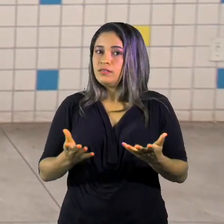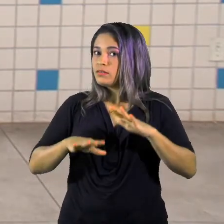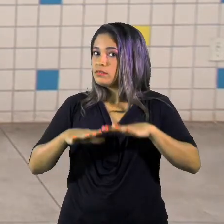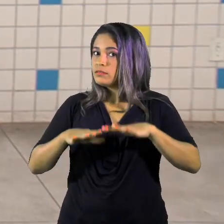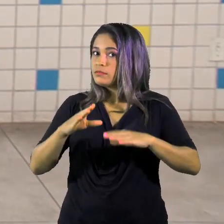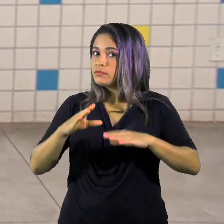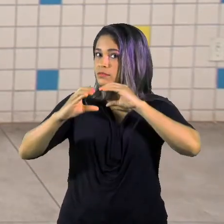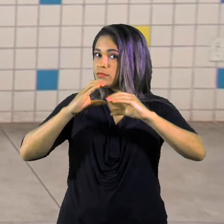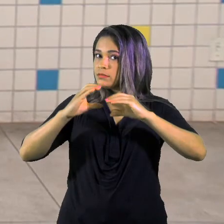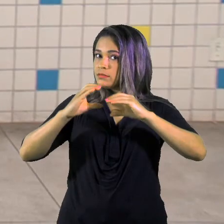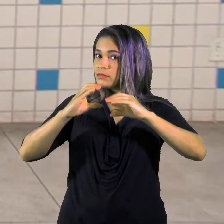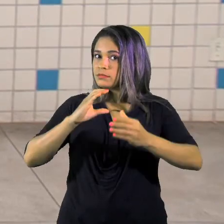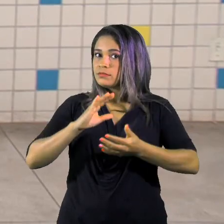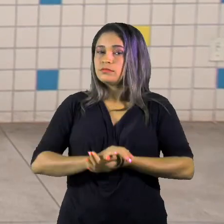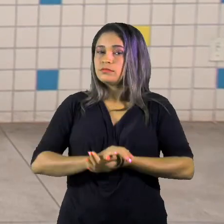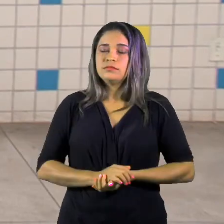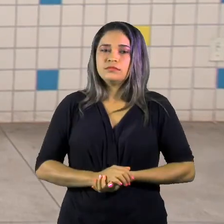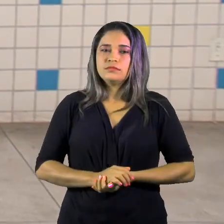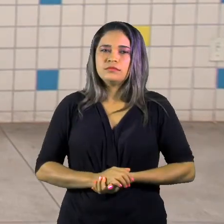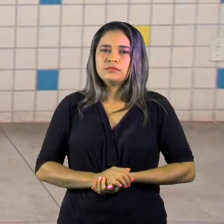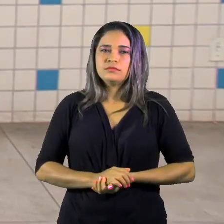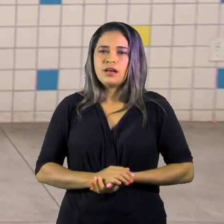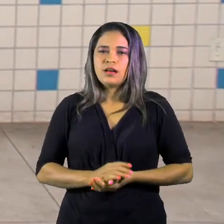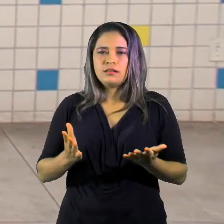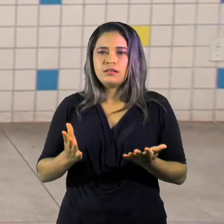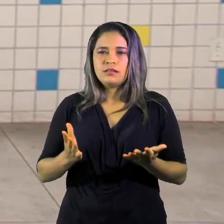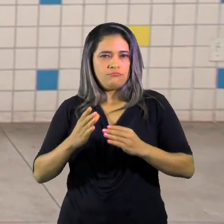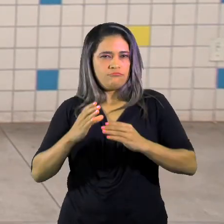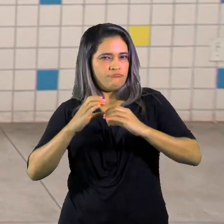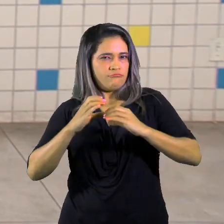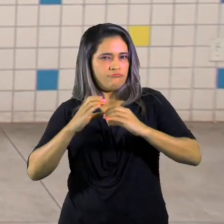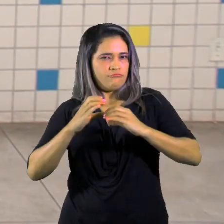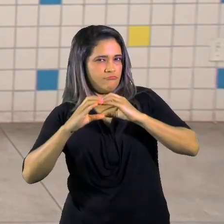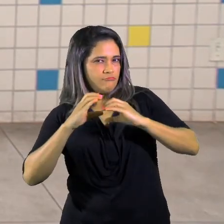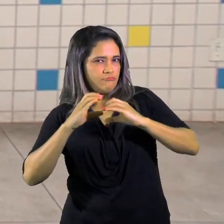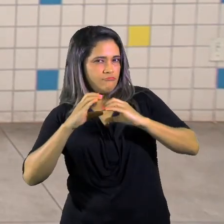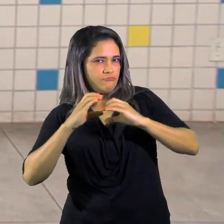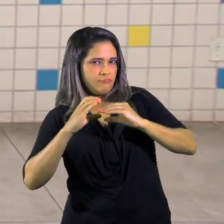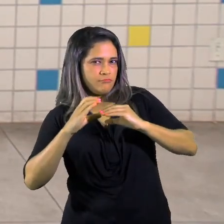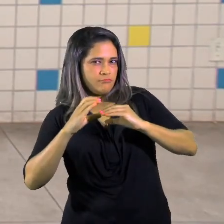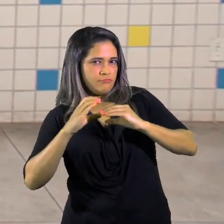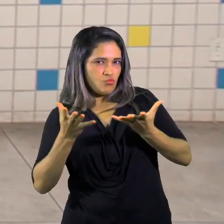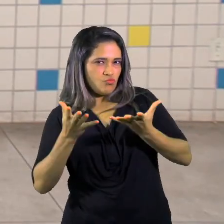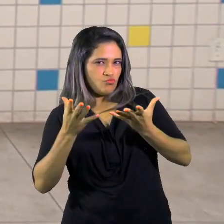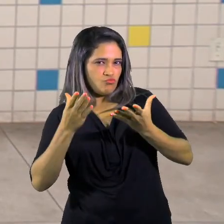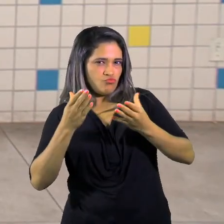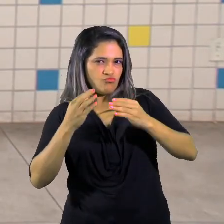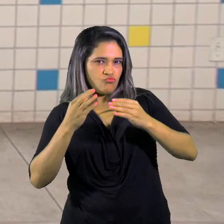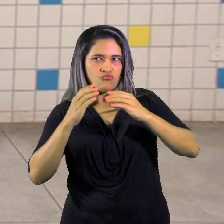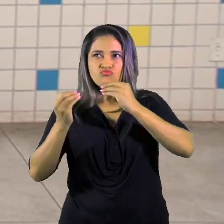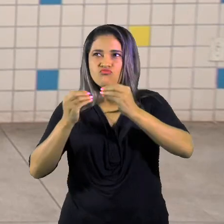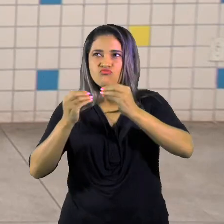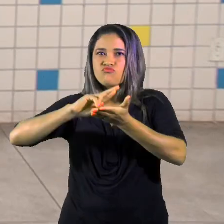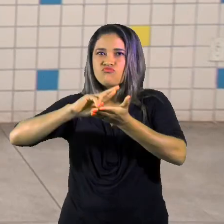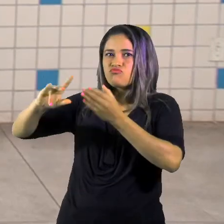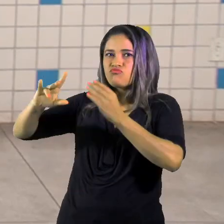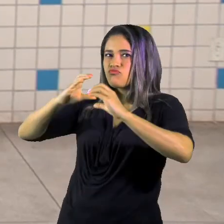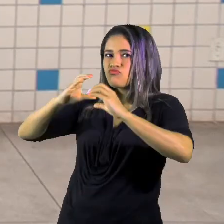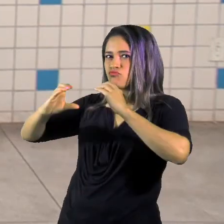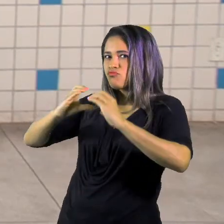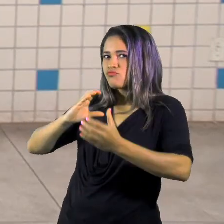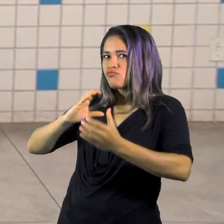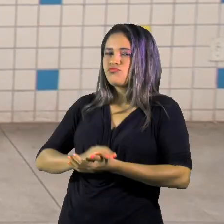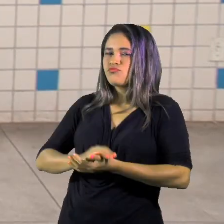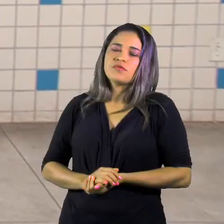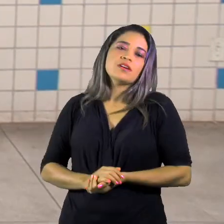sobre as redes de transporte, agora nós vamos falar sobre as redes de comunicação. Historicamente, a